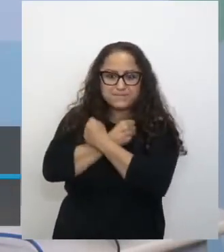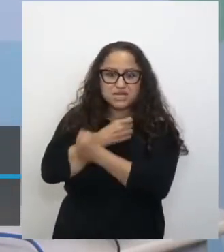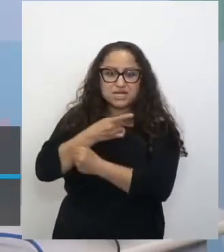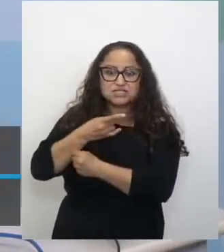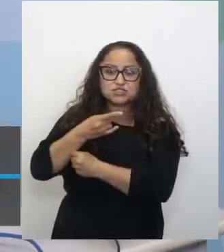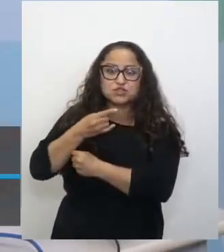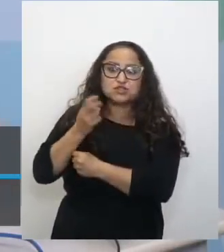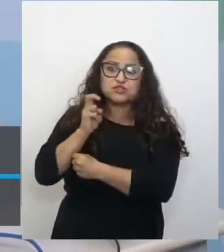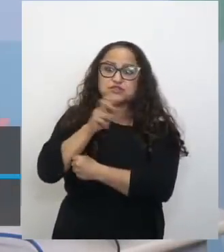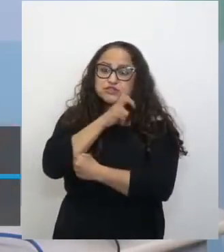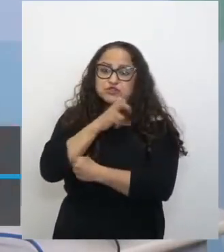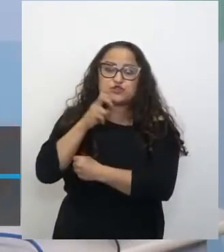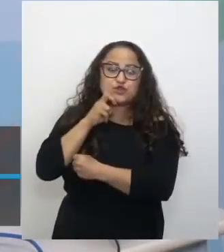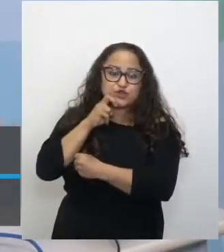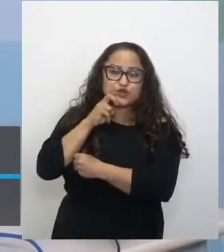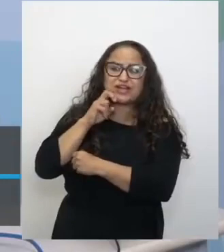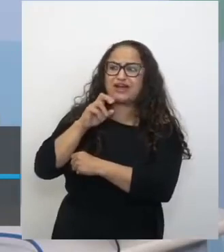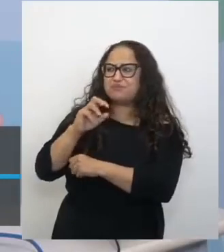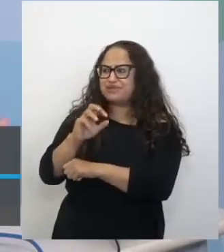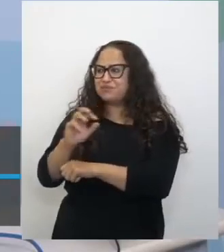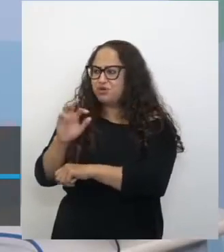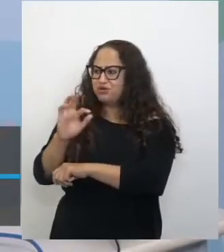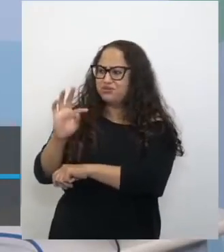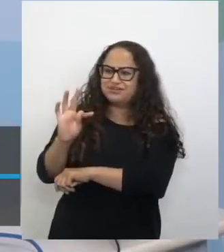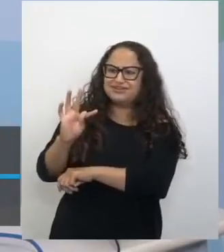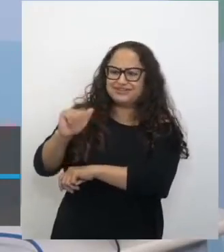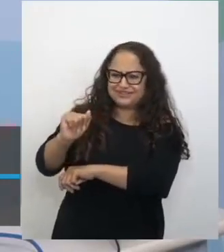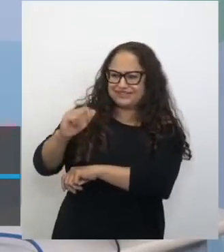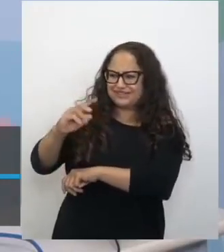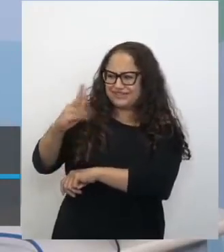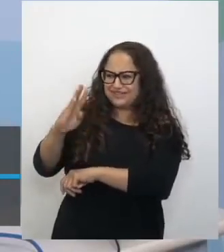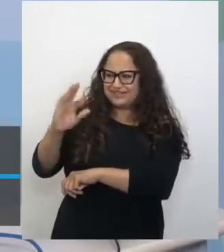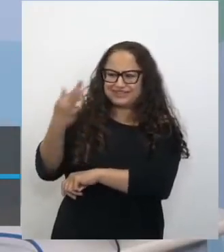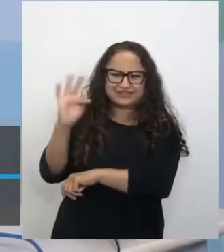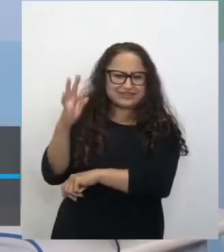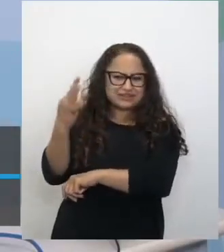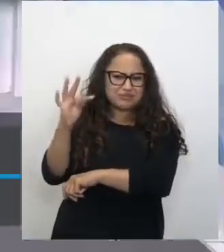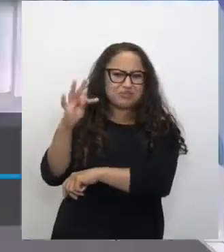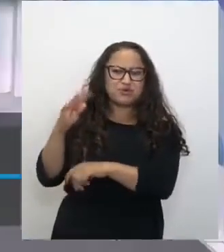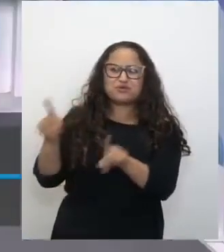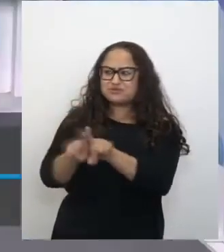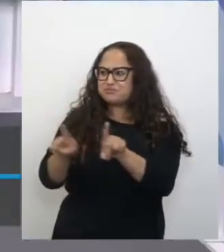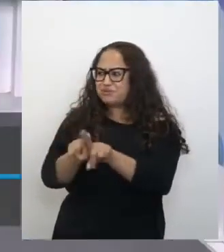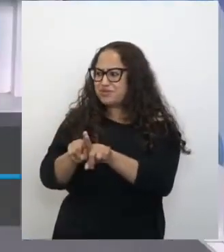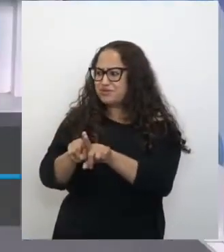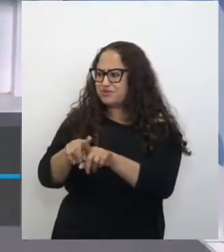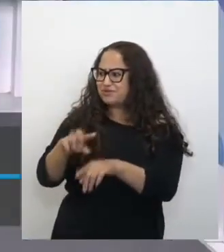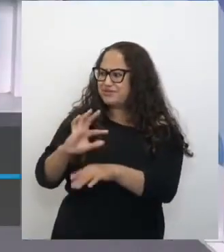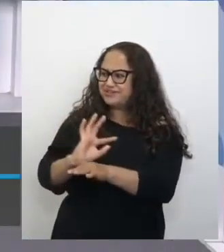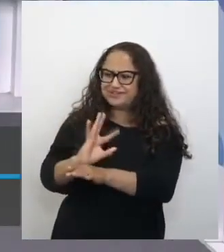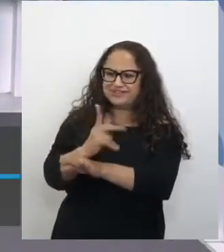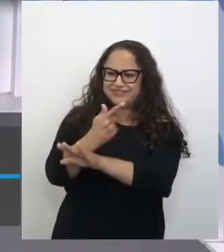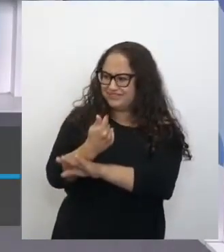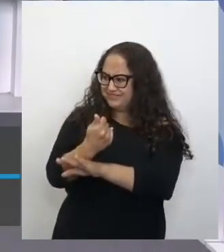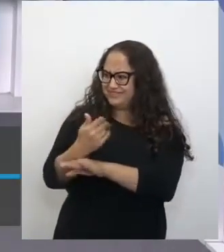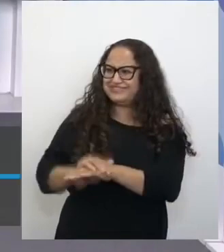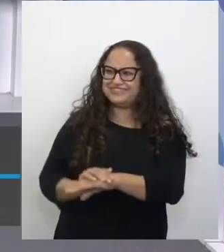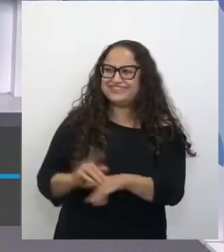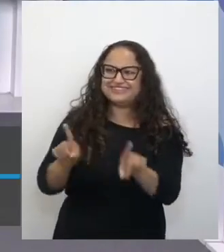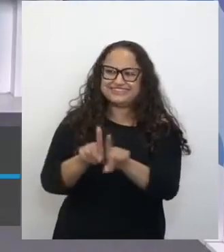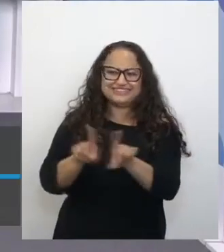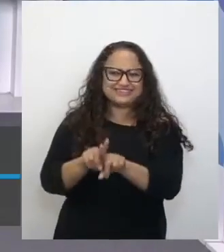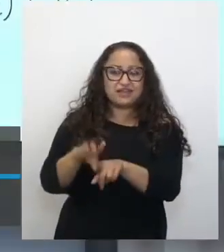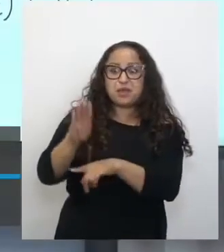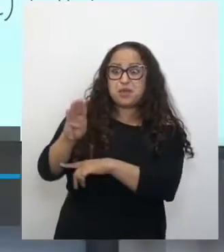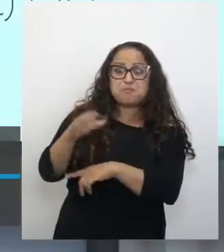Mococa Taboão da Serra Itapetininga Itapevi fica da Serra e bebedouro e a impressão Inicial H maiúsculo né da